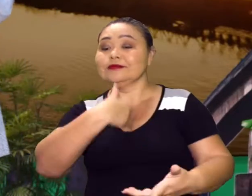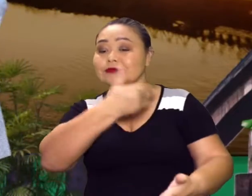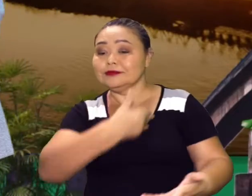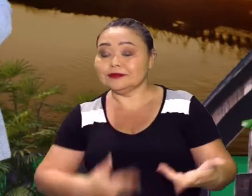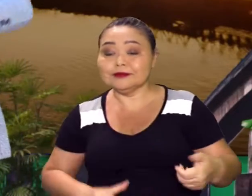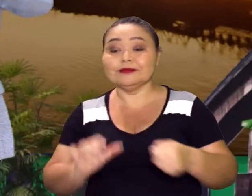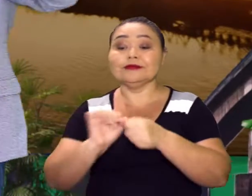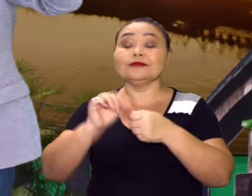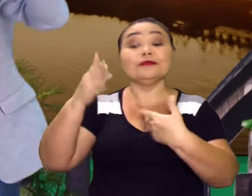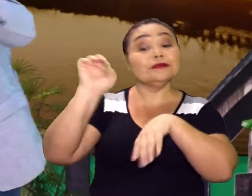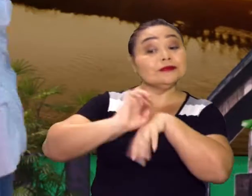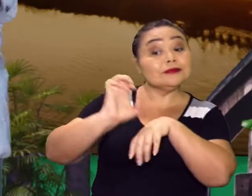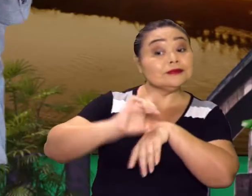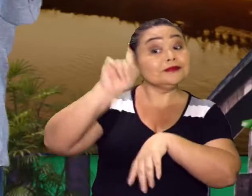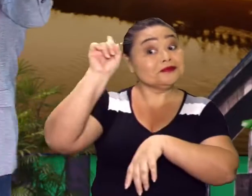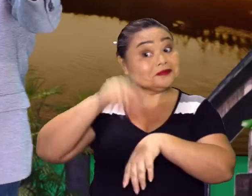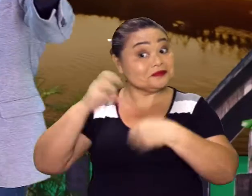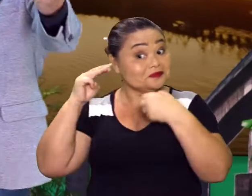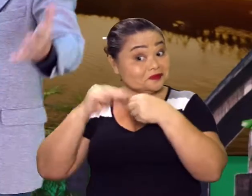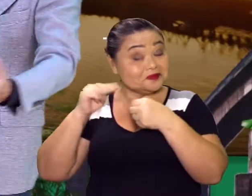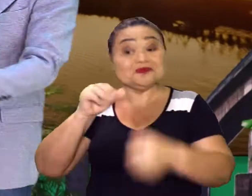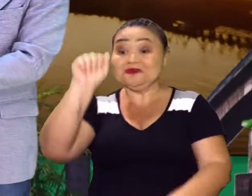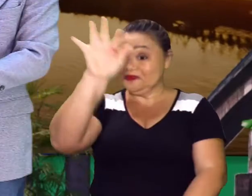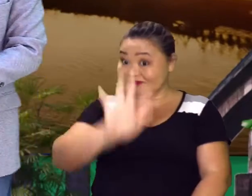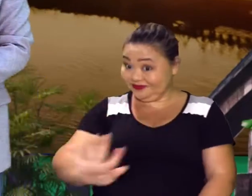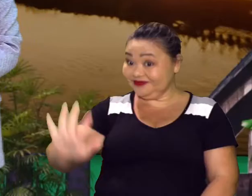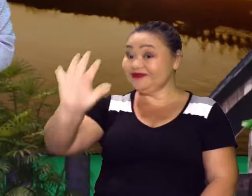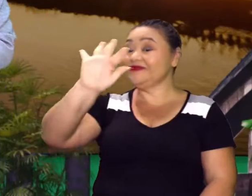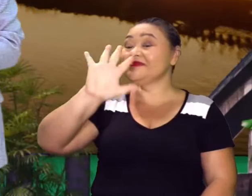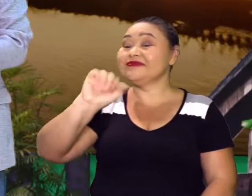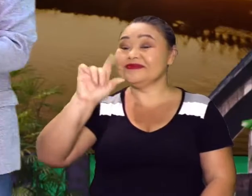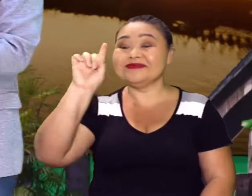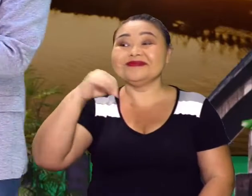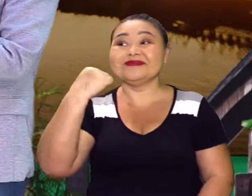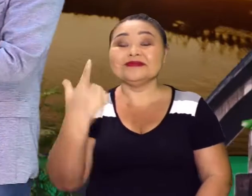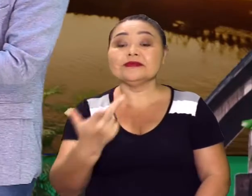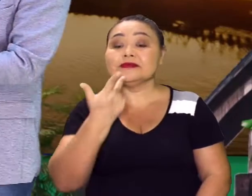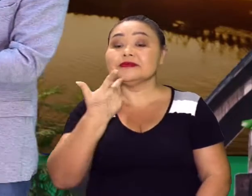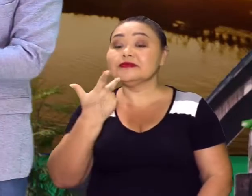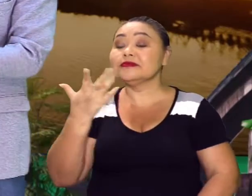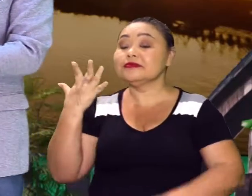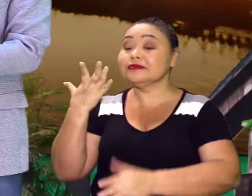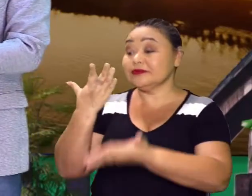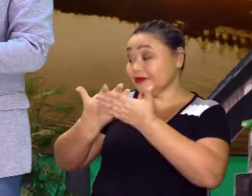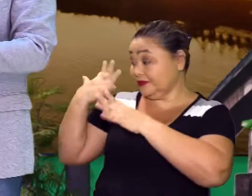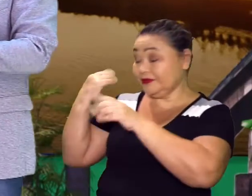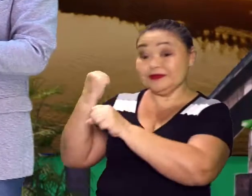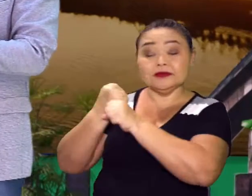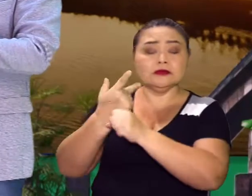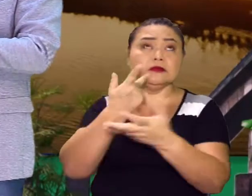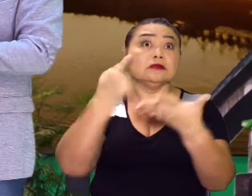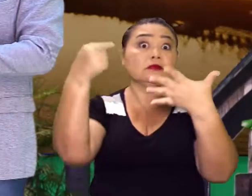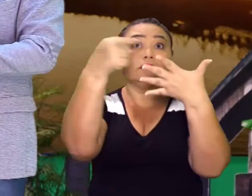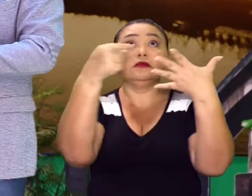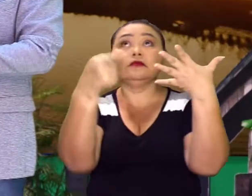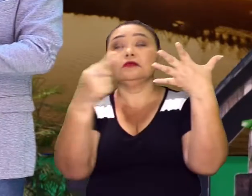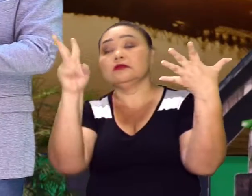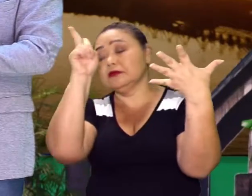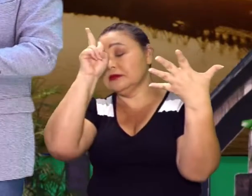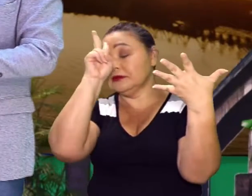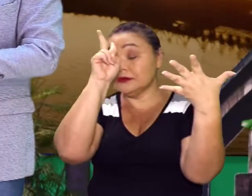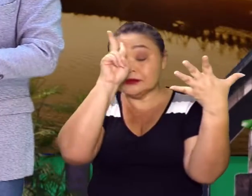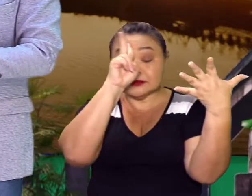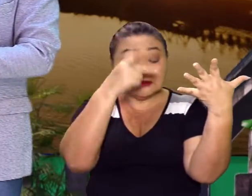estaduais, ou municipais, ou federais. É verdade. Nossa aula de revisão, Jorginho, falamos muita coisa, muita